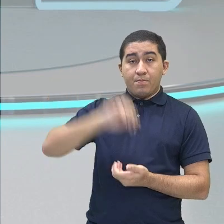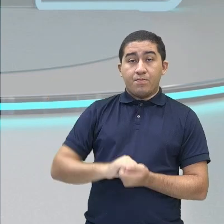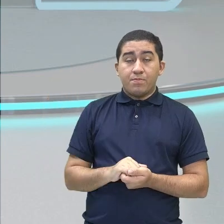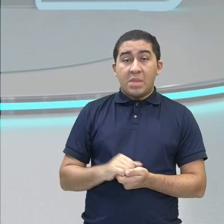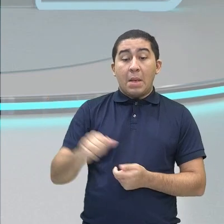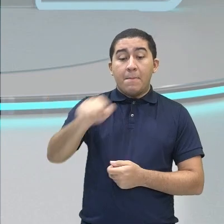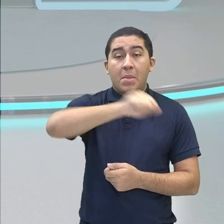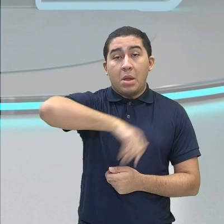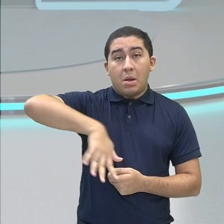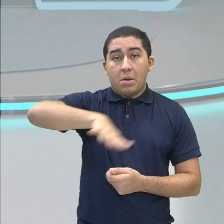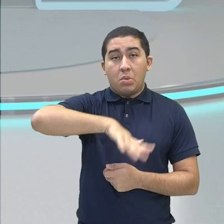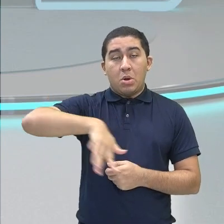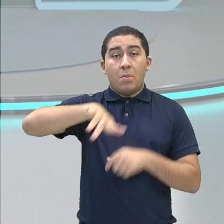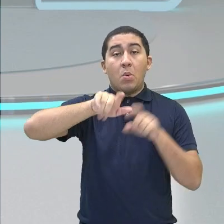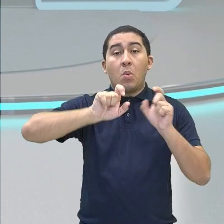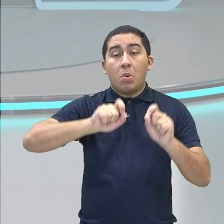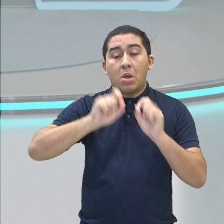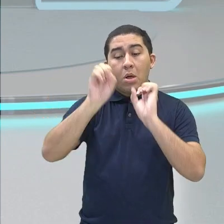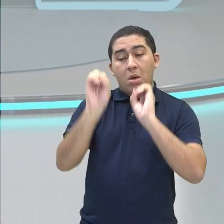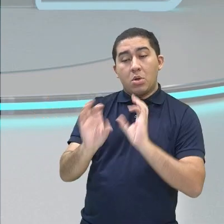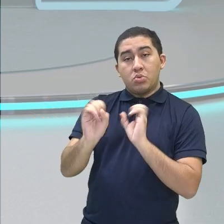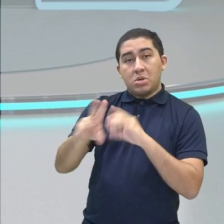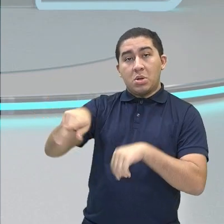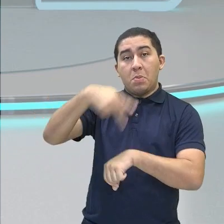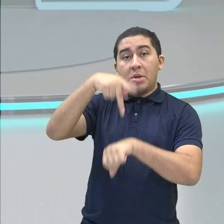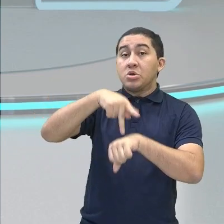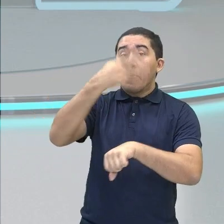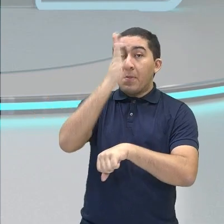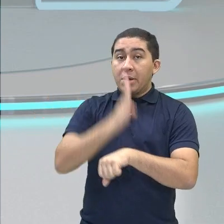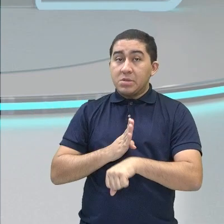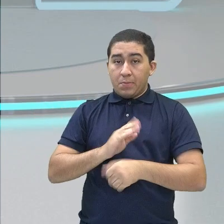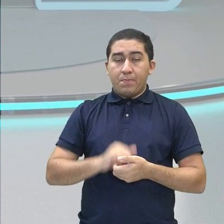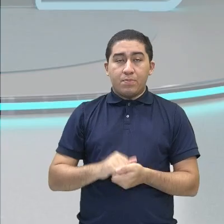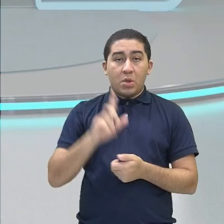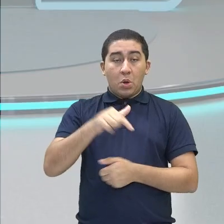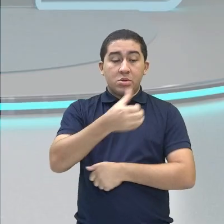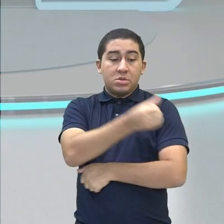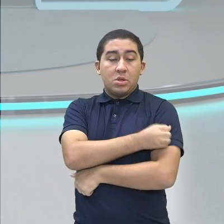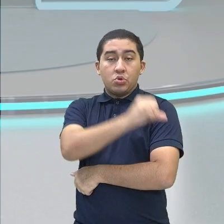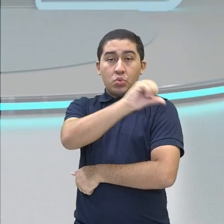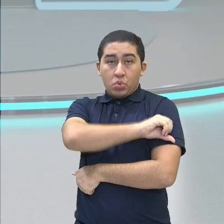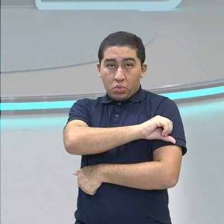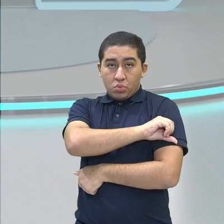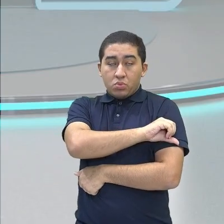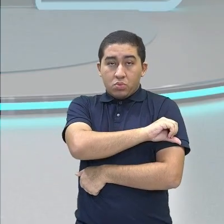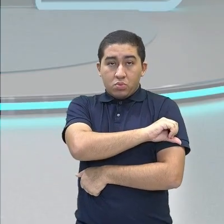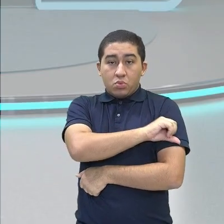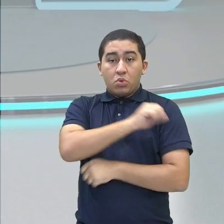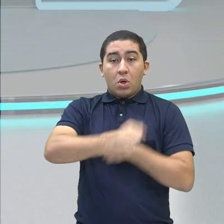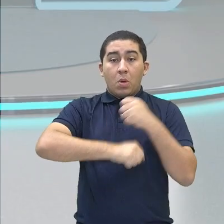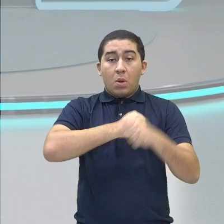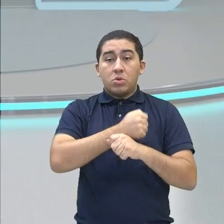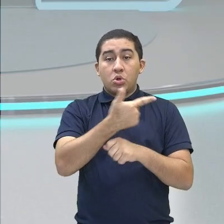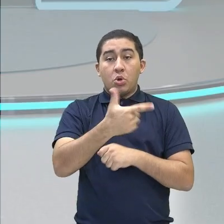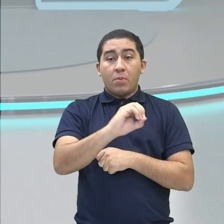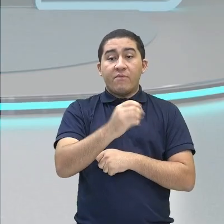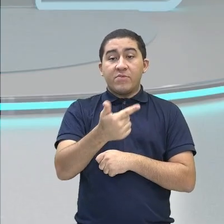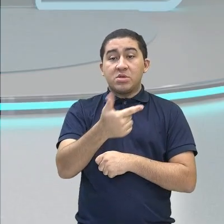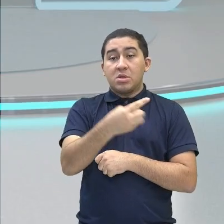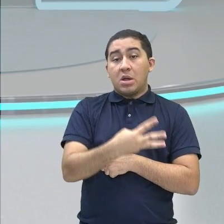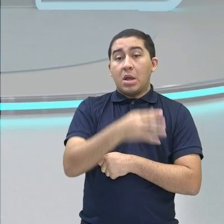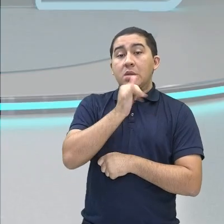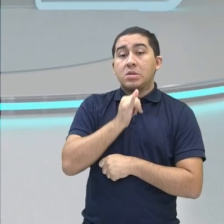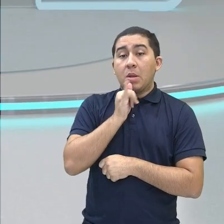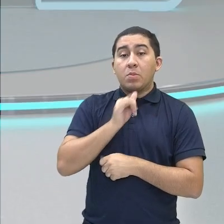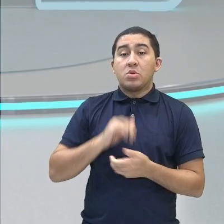educação no Brasil, certo? Olha aí, ensino fundamental em 2023, aqui um exemplo. Então, você tem, olha o